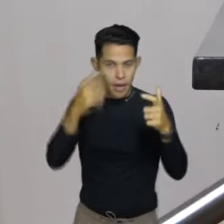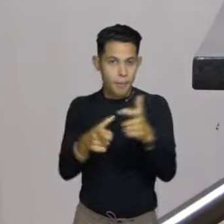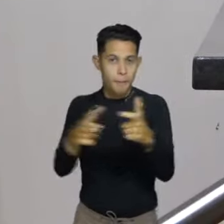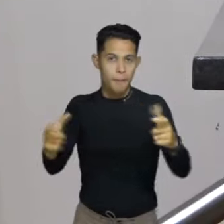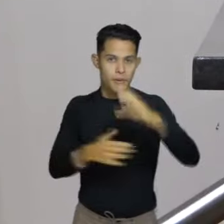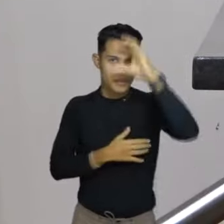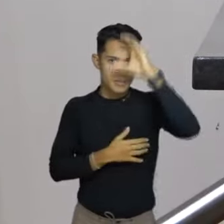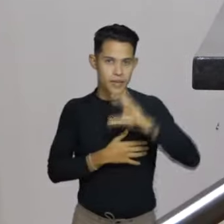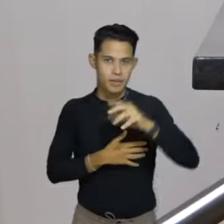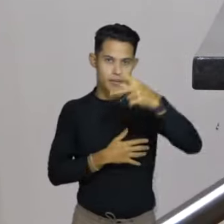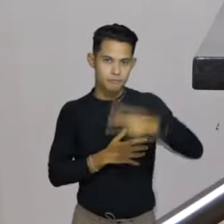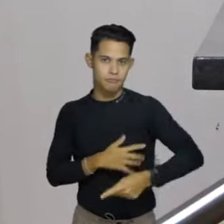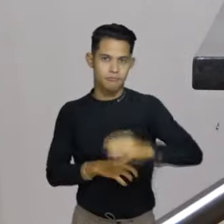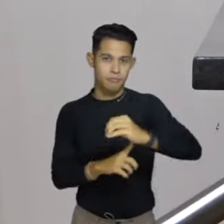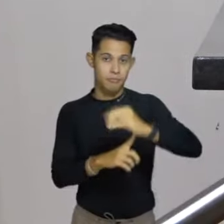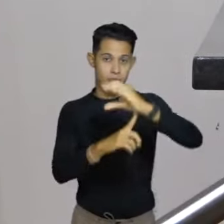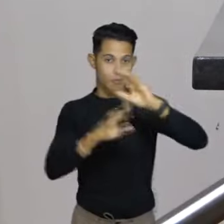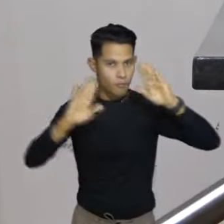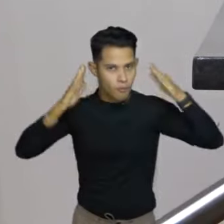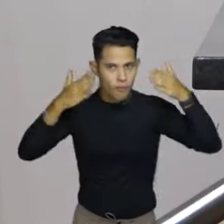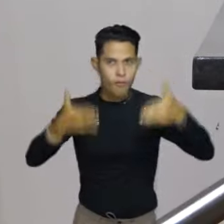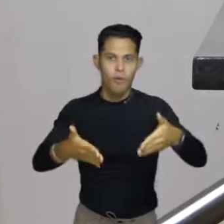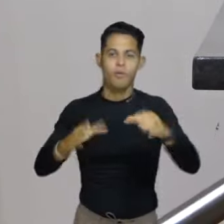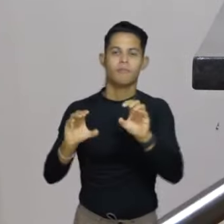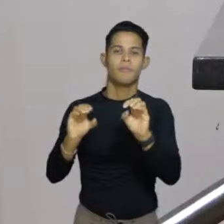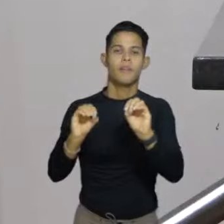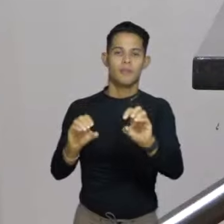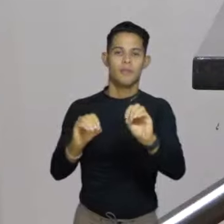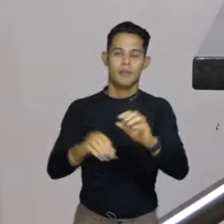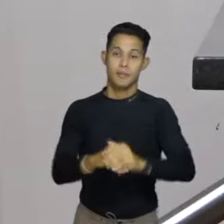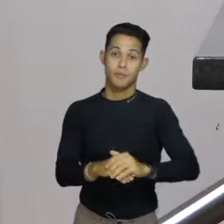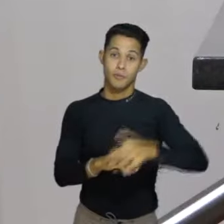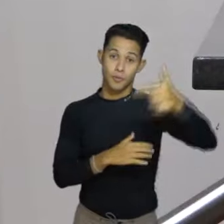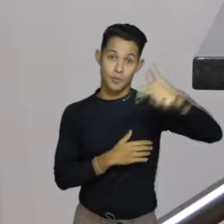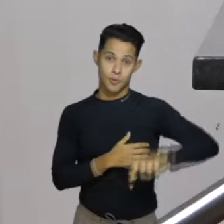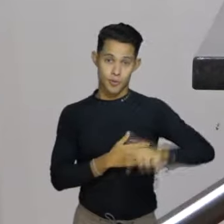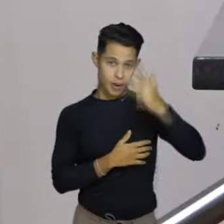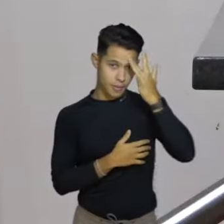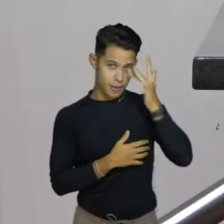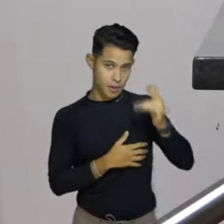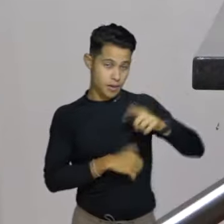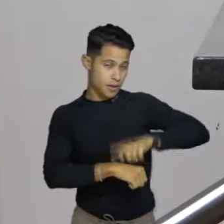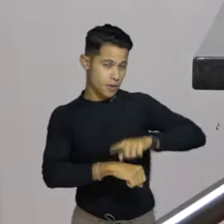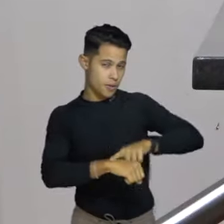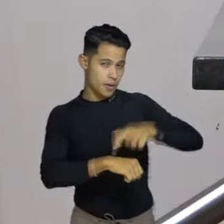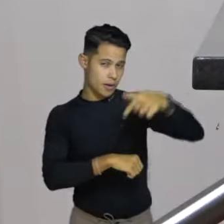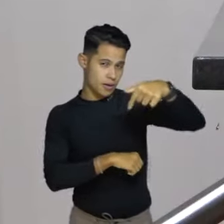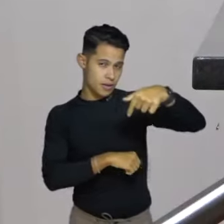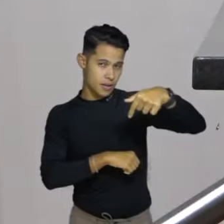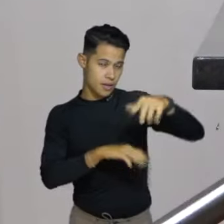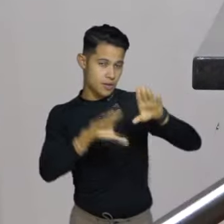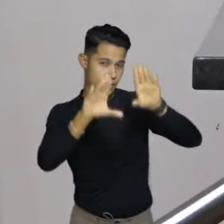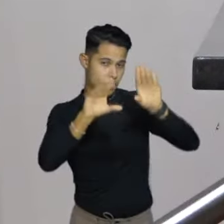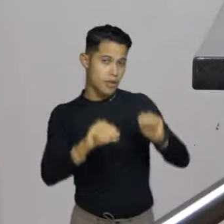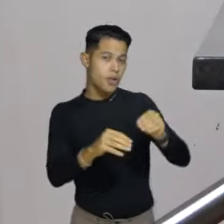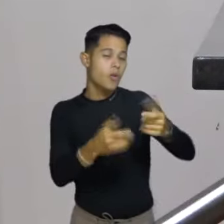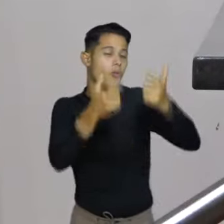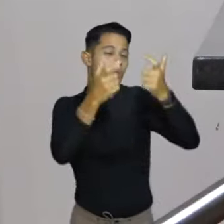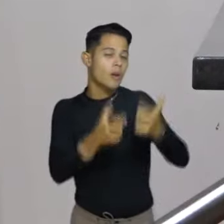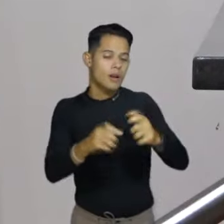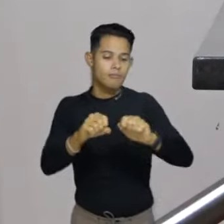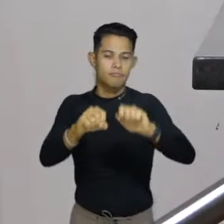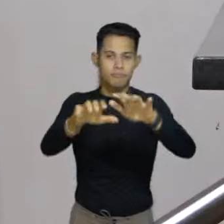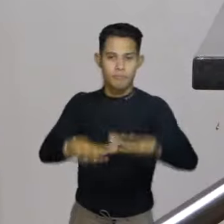quando se trata de educação então fica o nosso convite amanhã às 19 horas aqui no plenarinho da Assembleia Legislativa do Estado de Santa Catarina